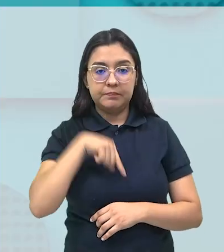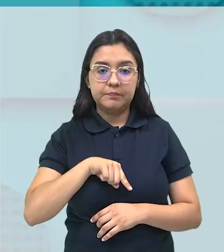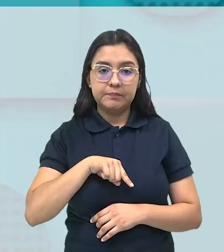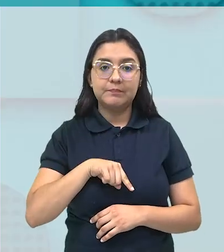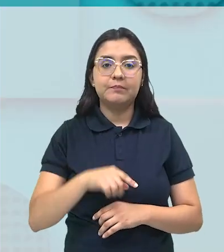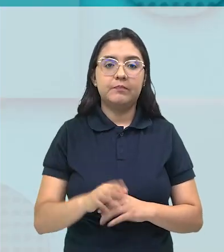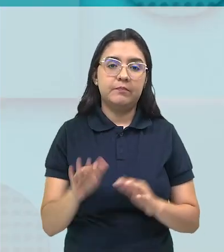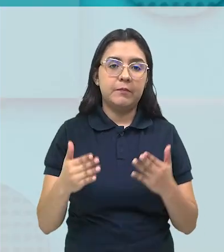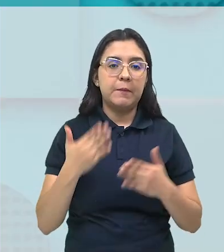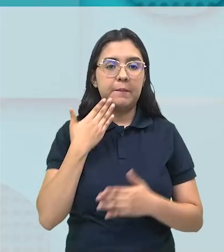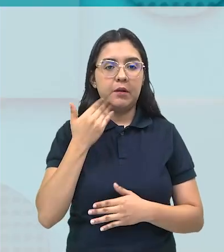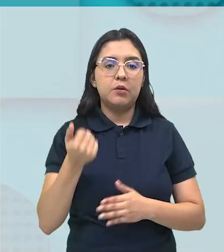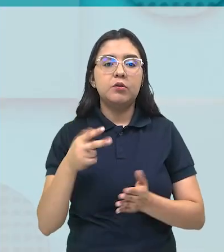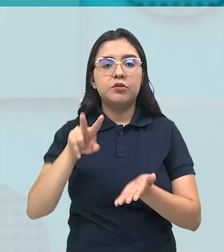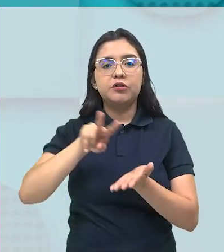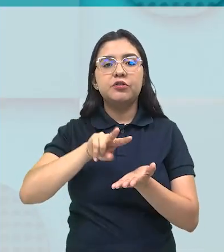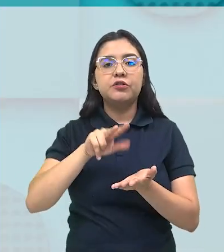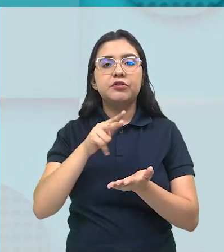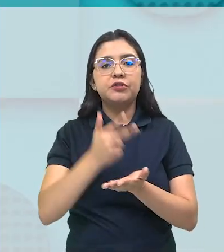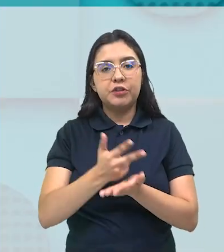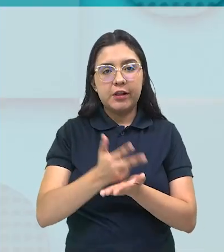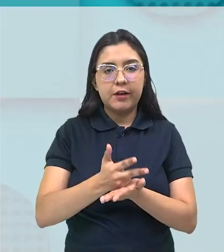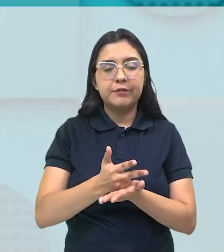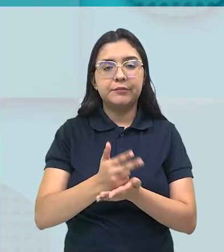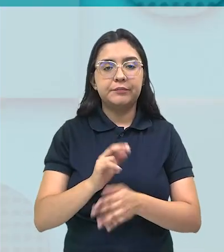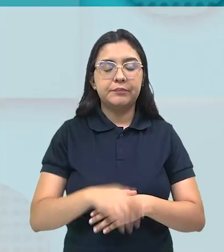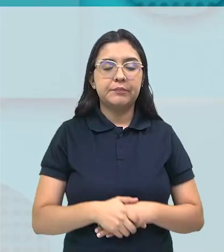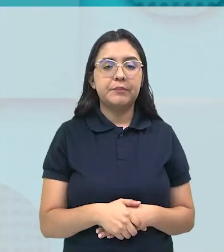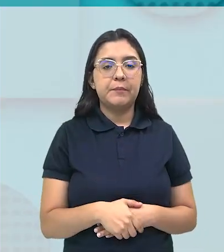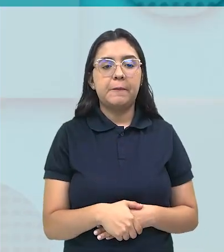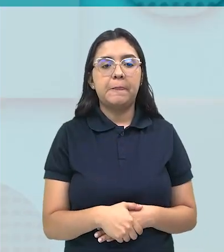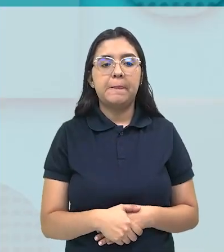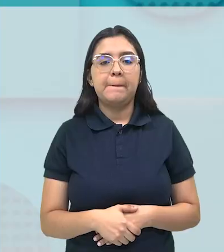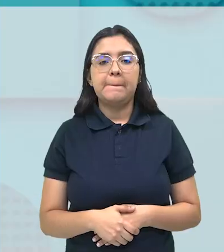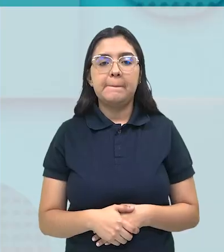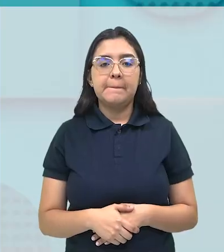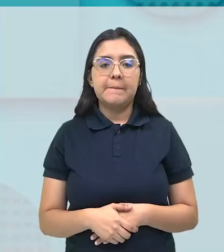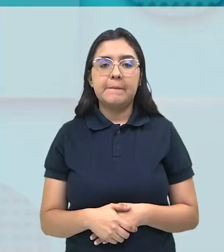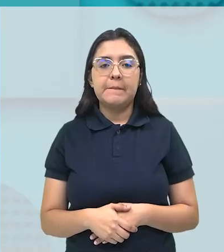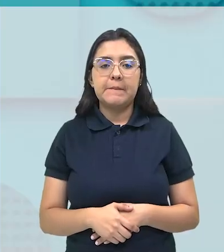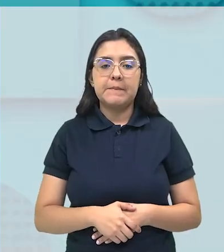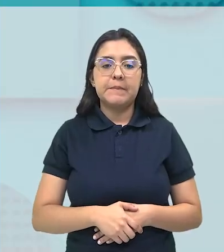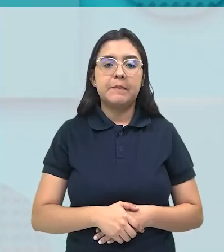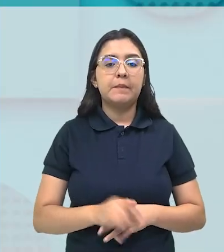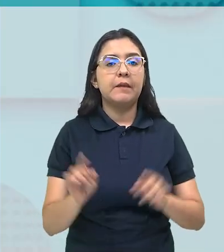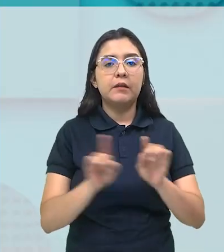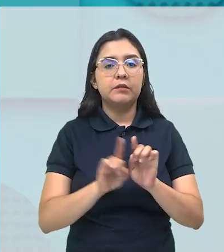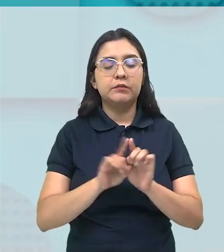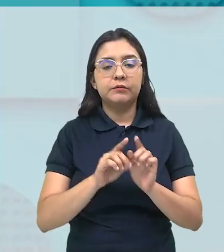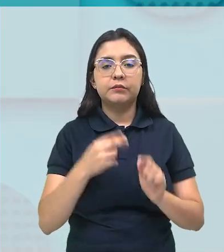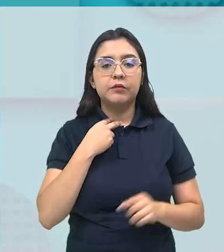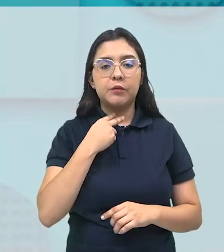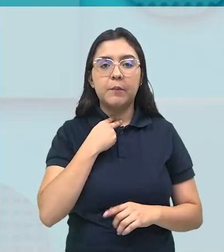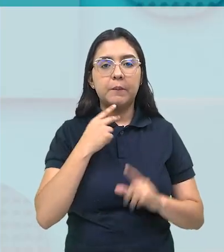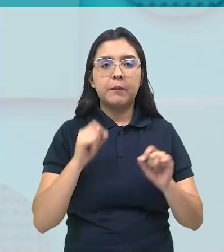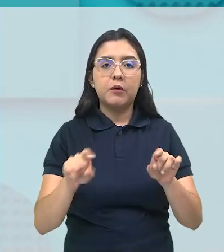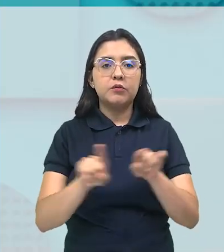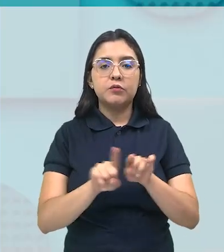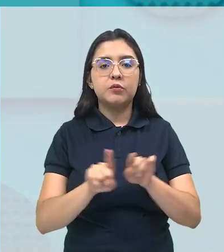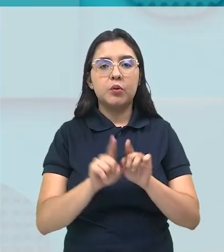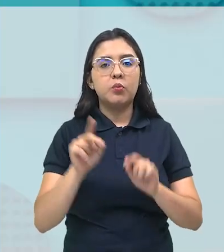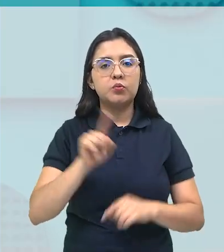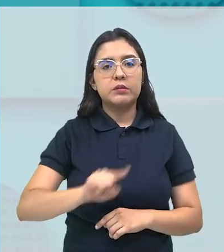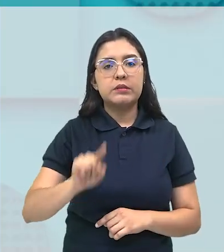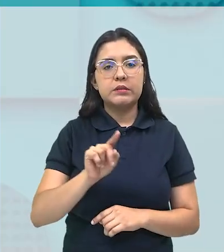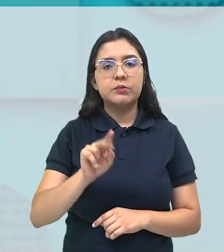respirar esse líquido, né? Então é melhor deixar de lado para a secreção escorrer pela boca. Nada de tentar colocar